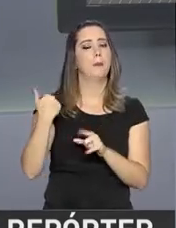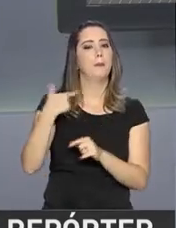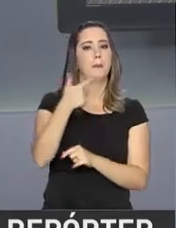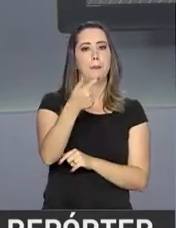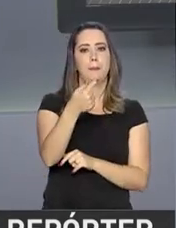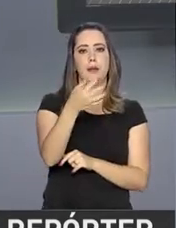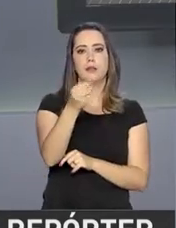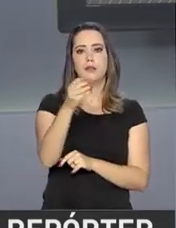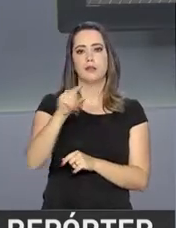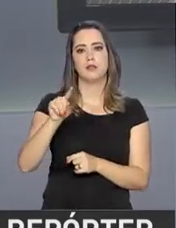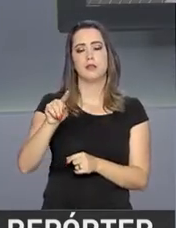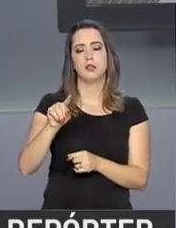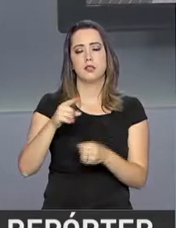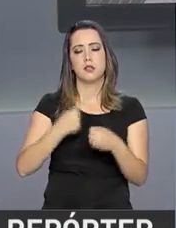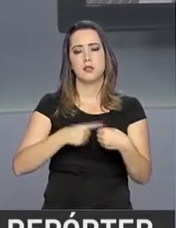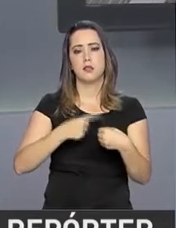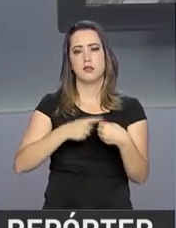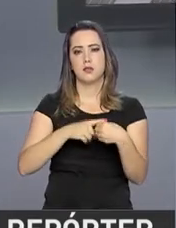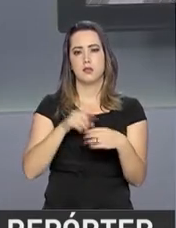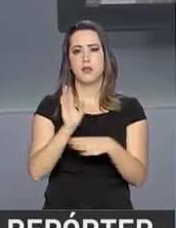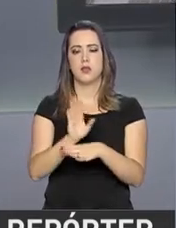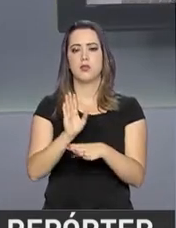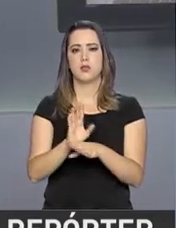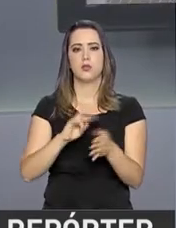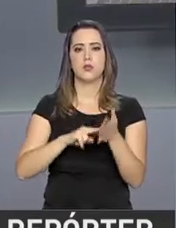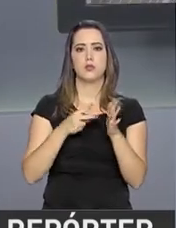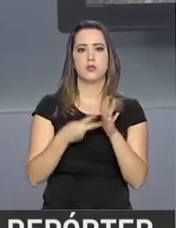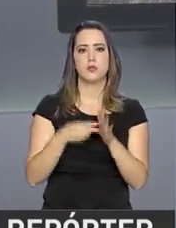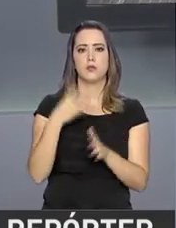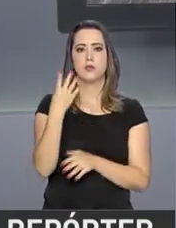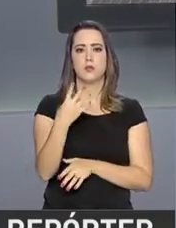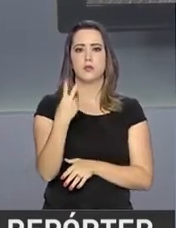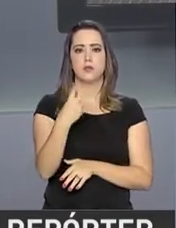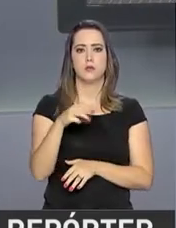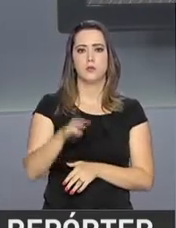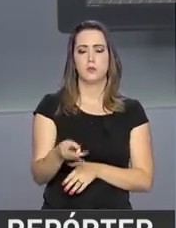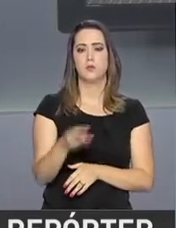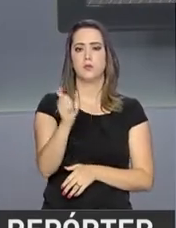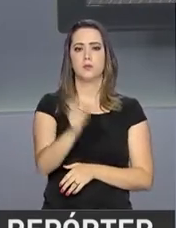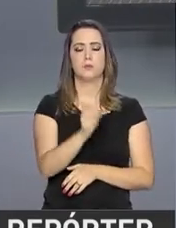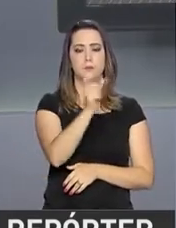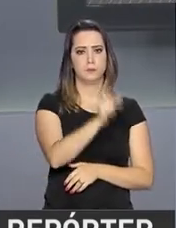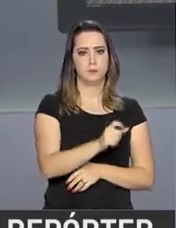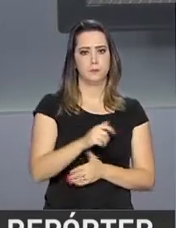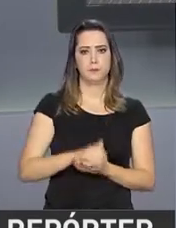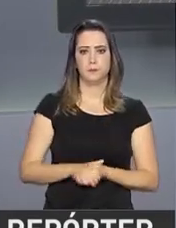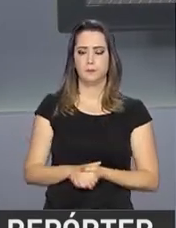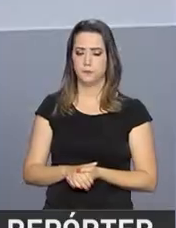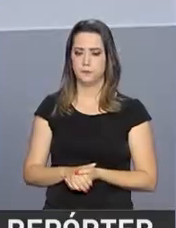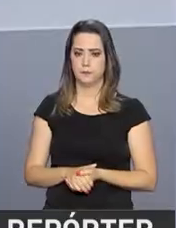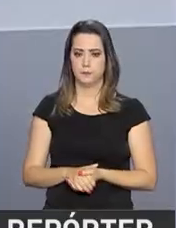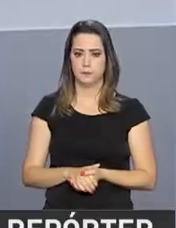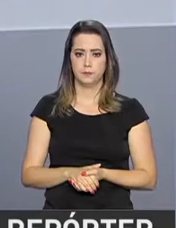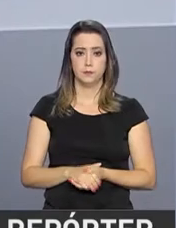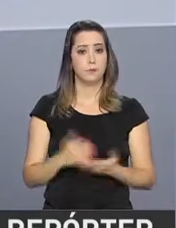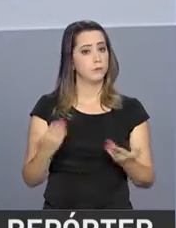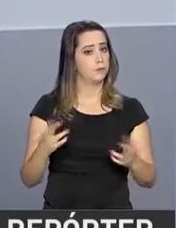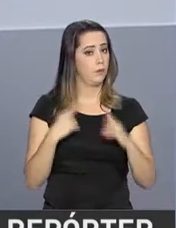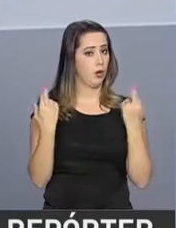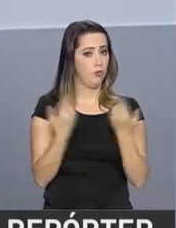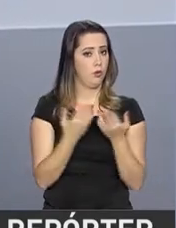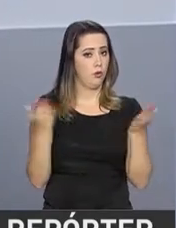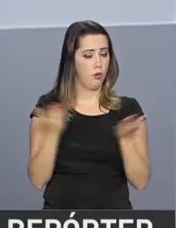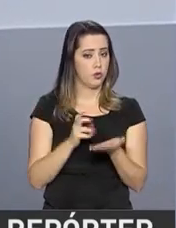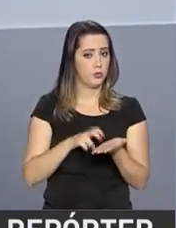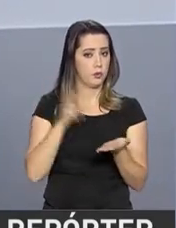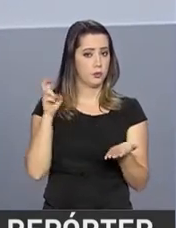de 700 cidades beneficiadas, representando uma população de 42 milhões de brasileiros. Em reunião